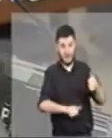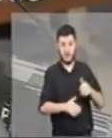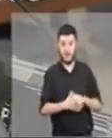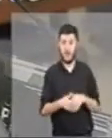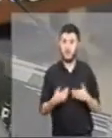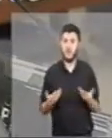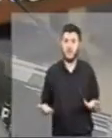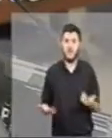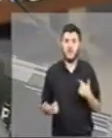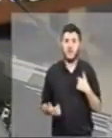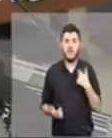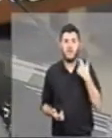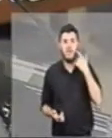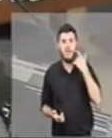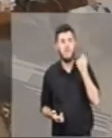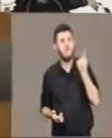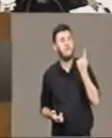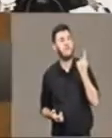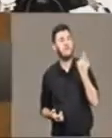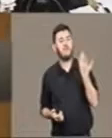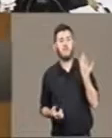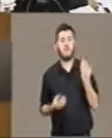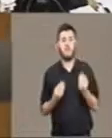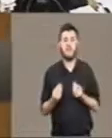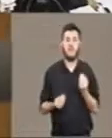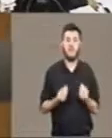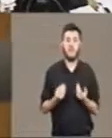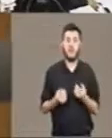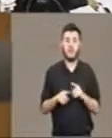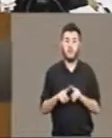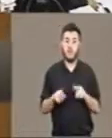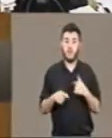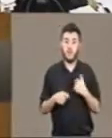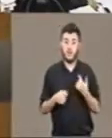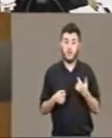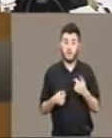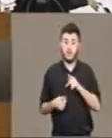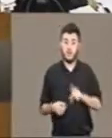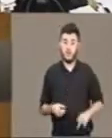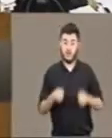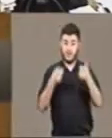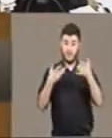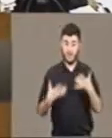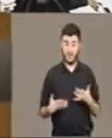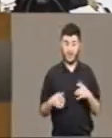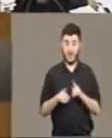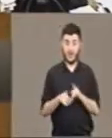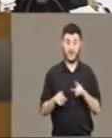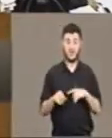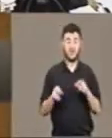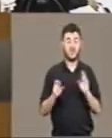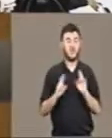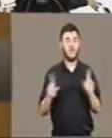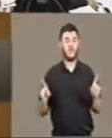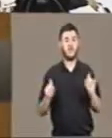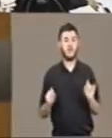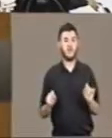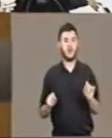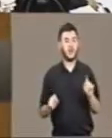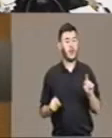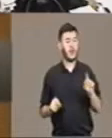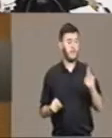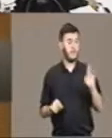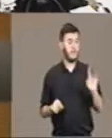apreendido. Mas aí o que está sendo a divergência se encontra na Ministro seguinte Dias questão, Toffoli. Se é a priori ou a posteriori que vai se